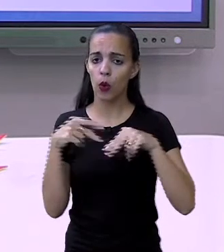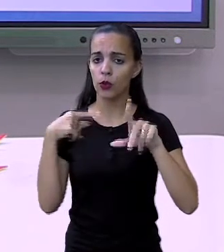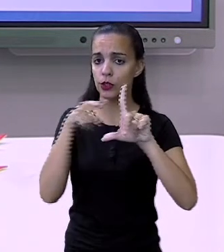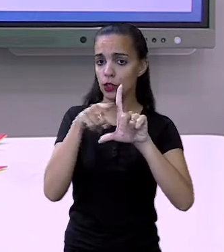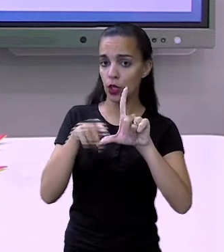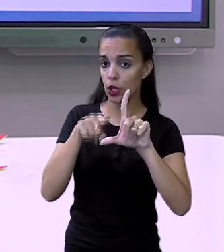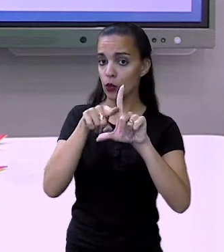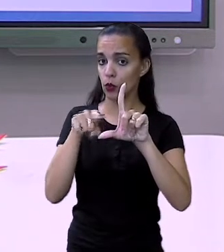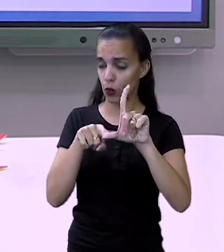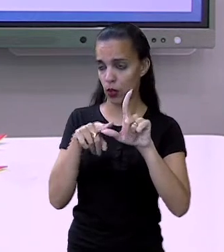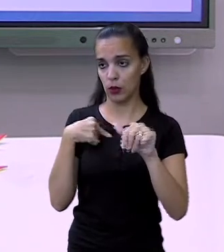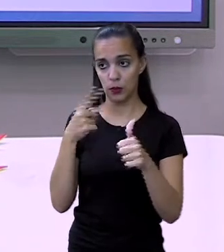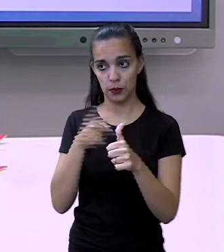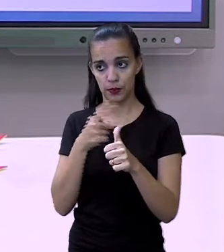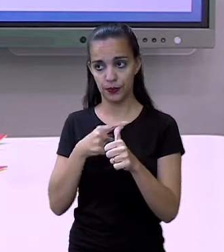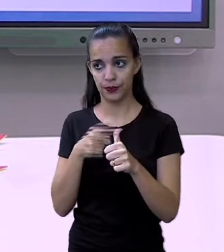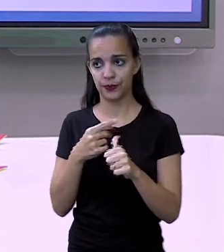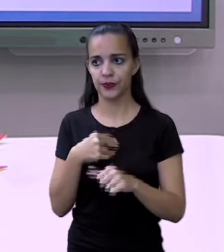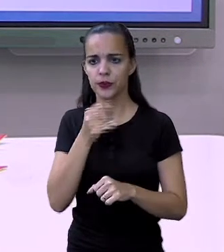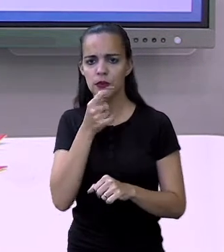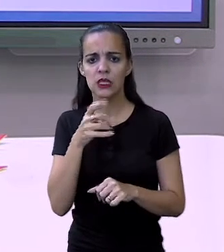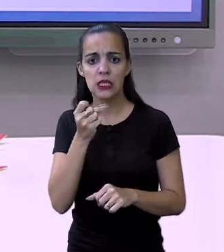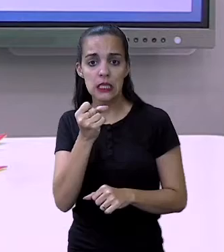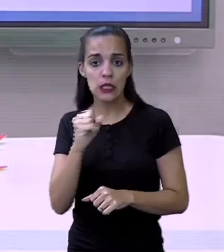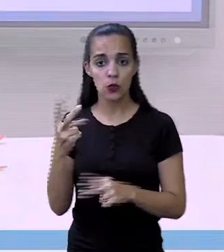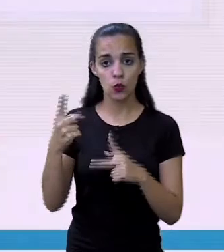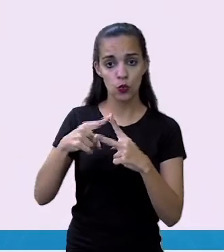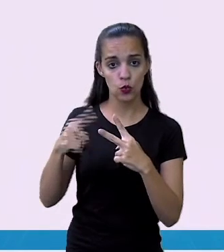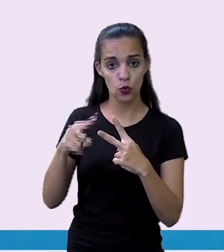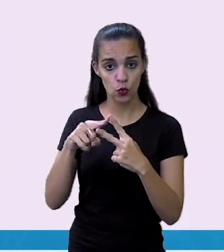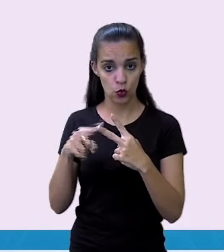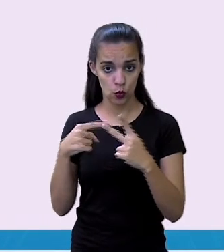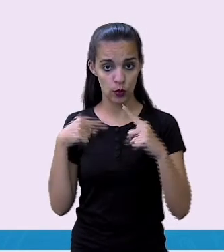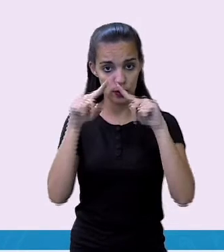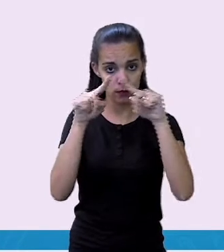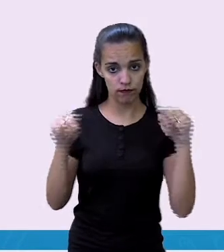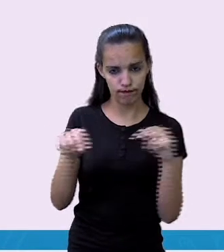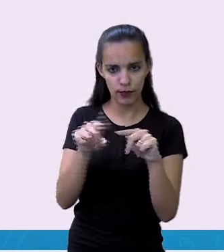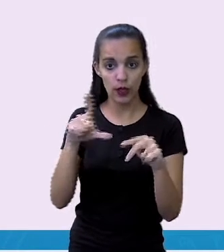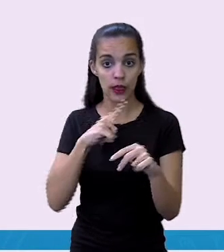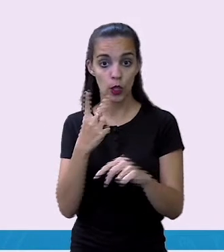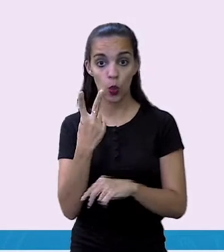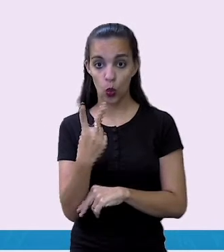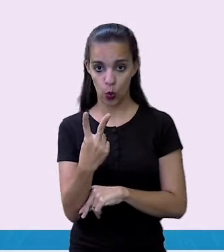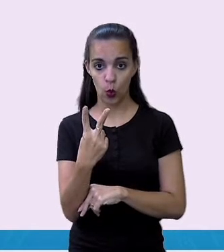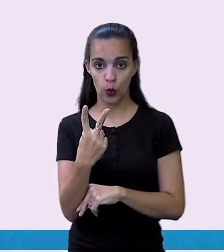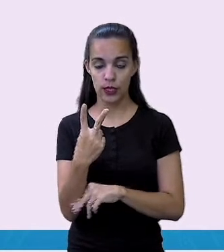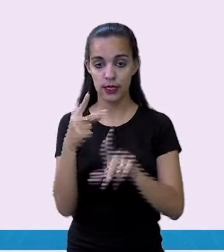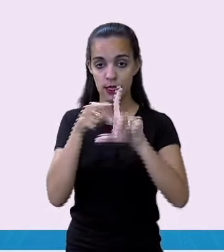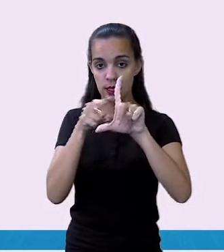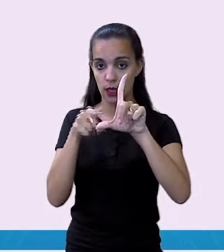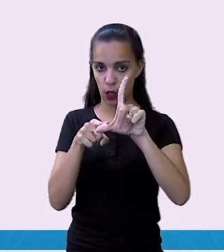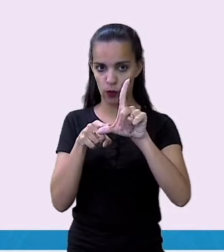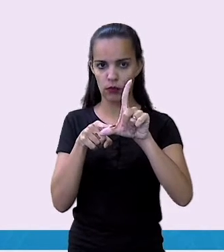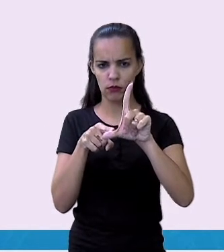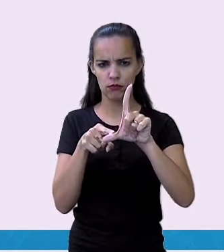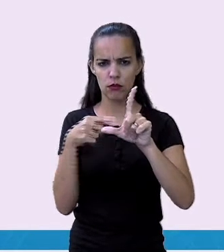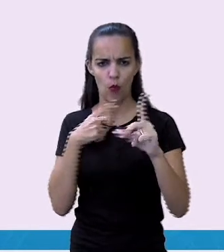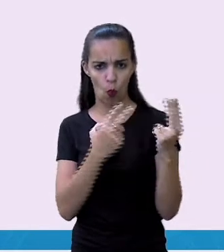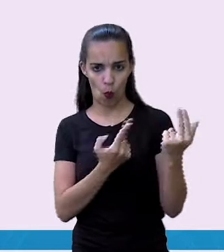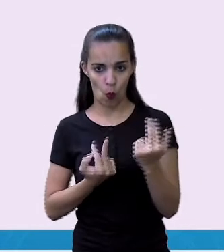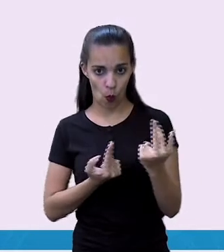dois triângulos têm dois ângulos correspondentes, então esses triângulos são